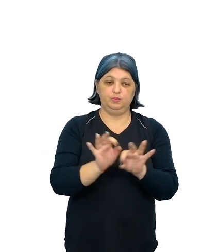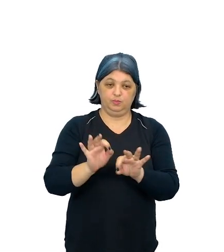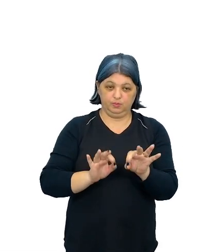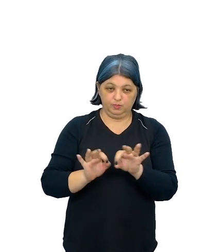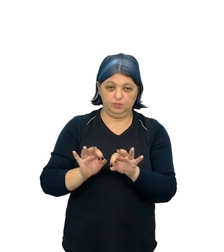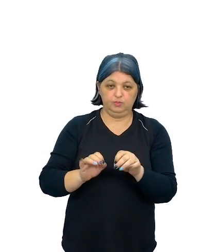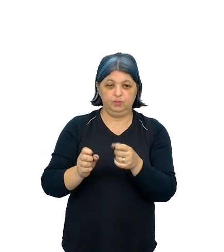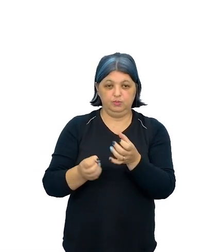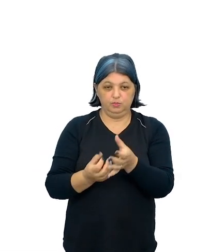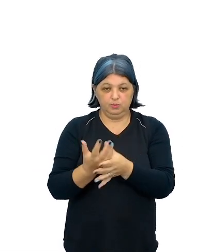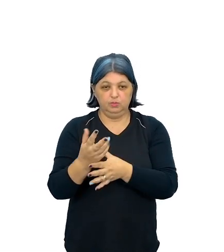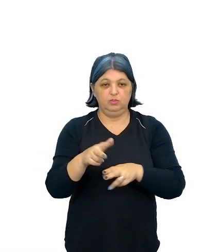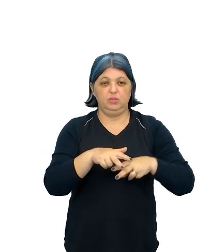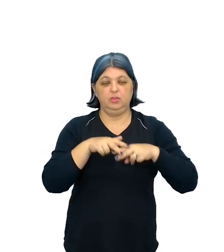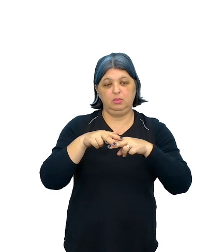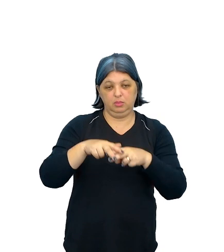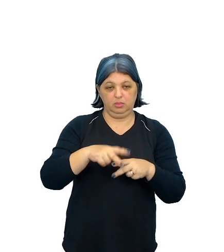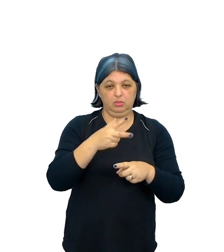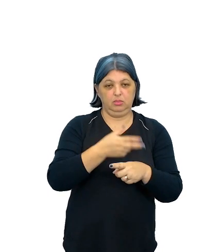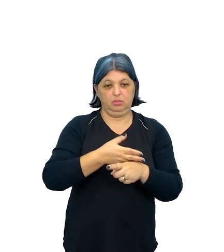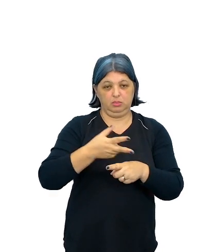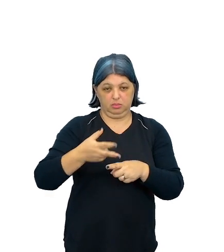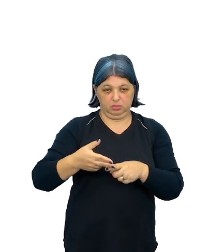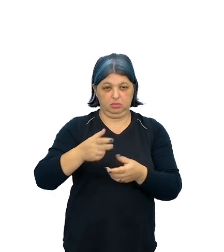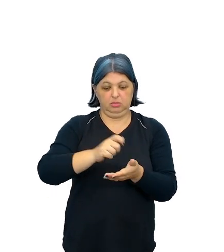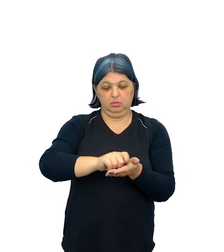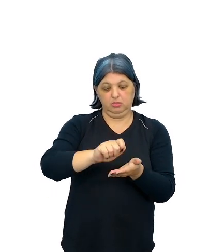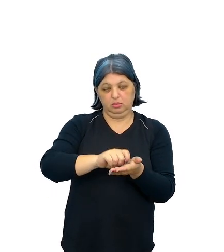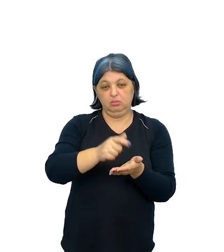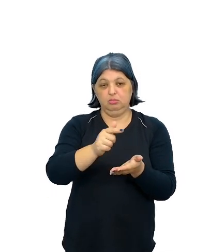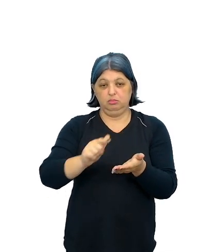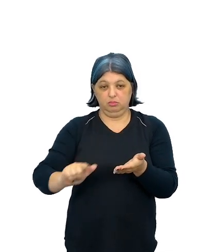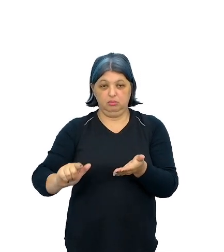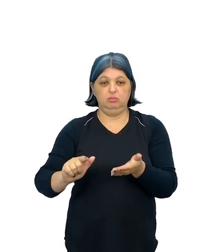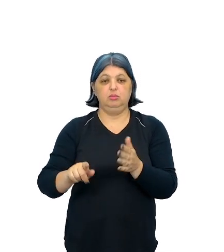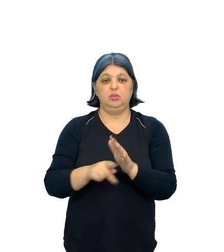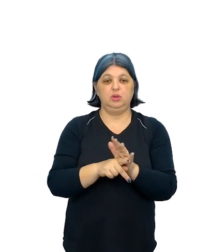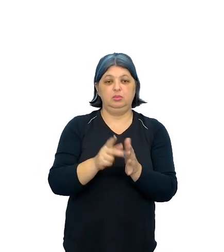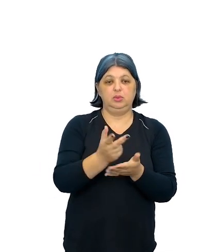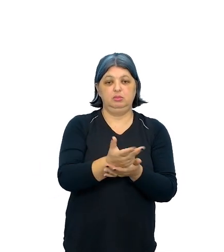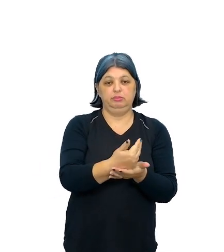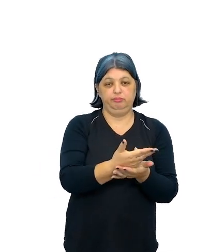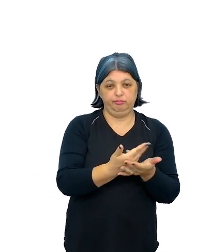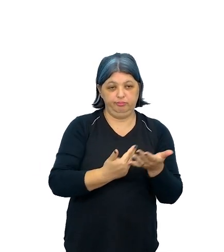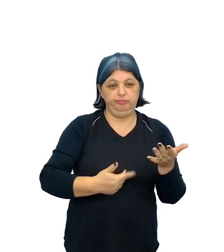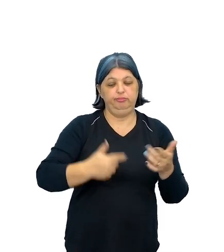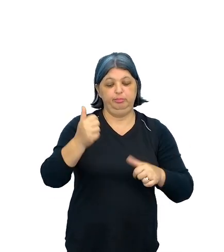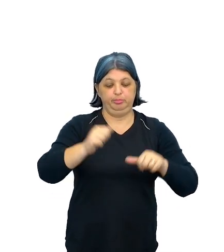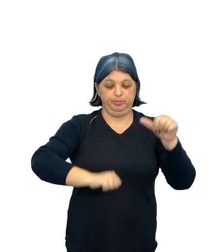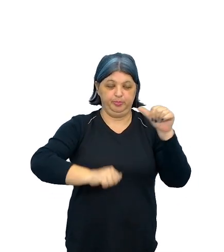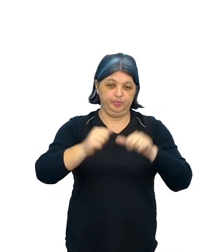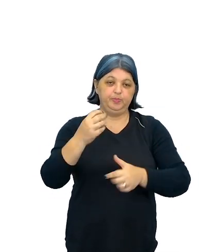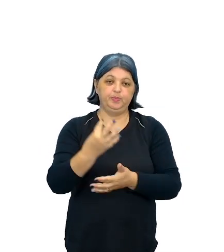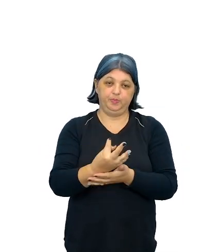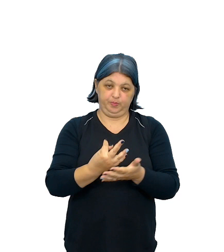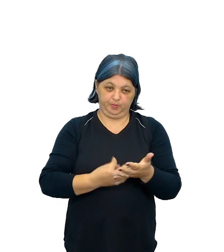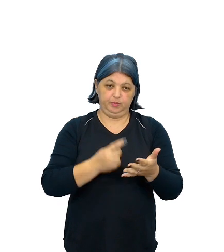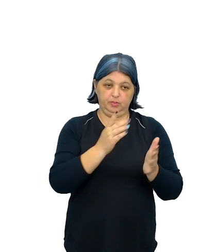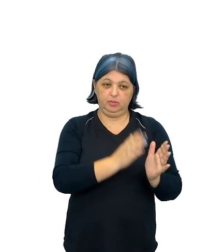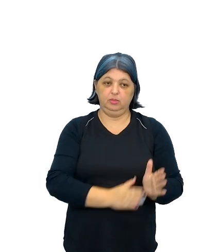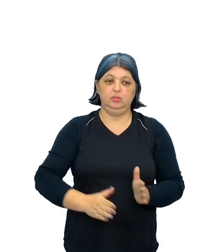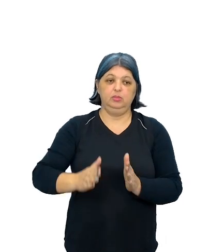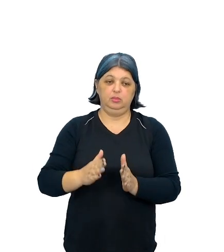planejamento, elaboração, revisão e edição de reescrita, redesign e avaliação de textos. Então, é da